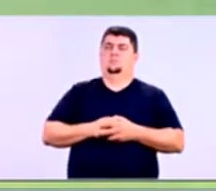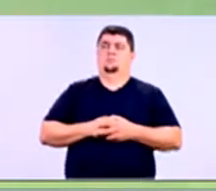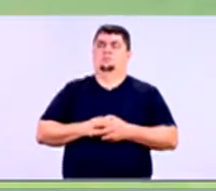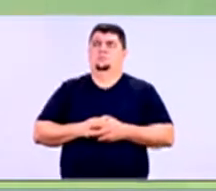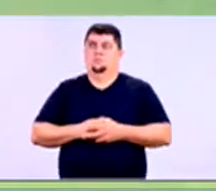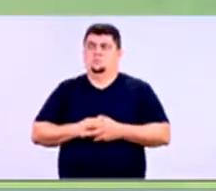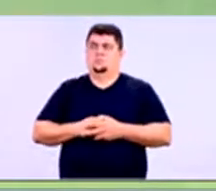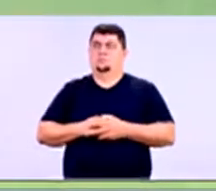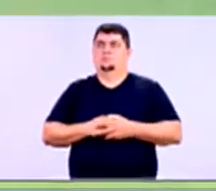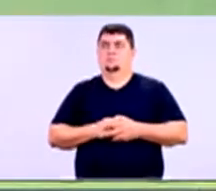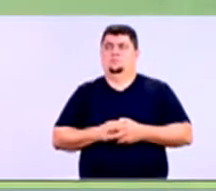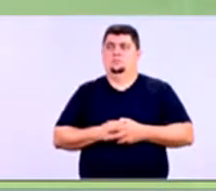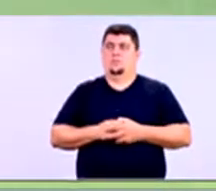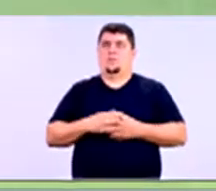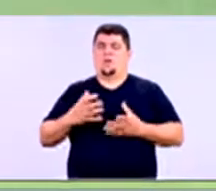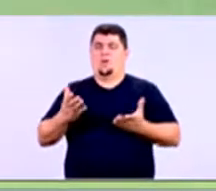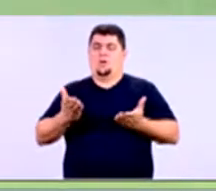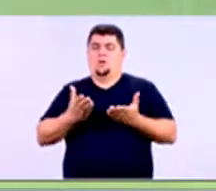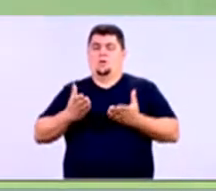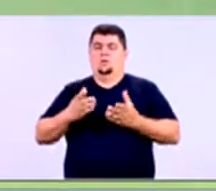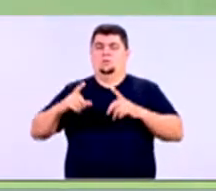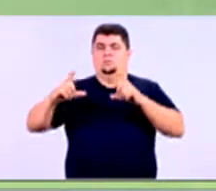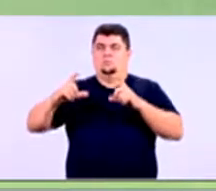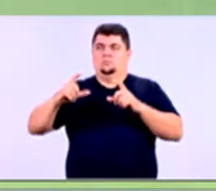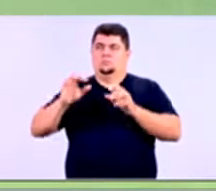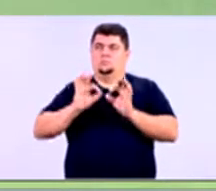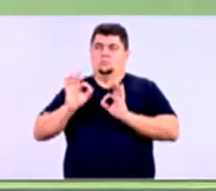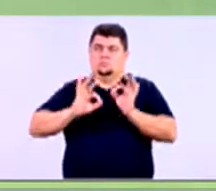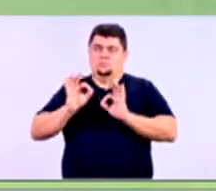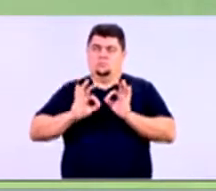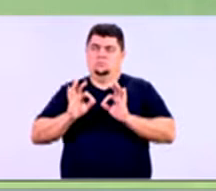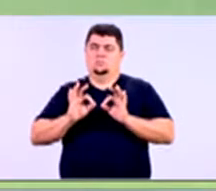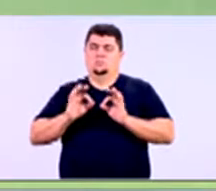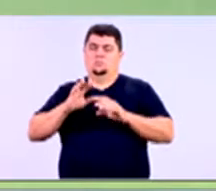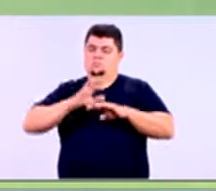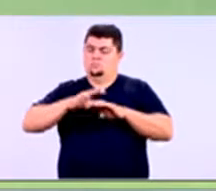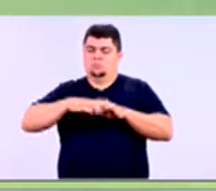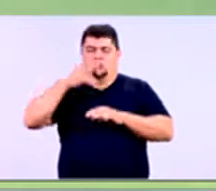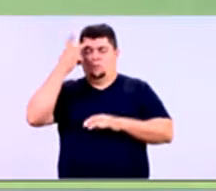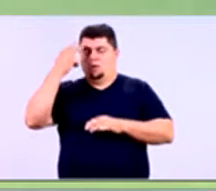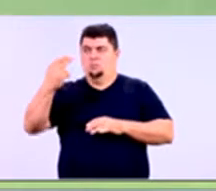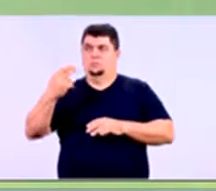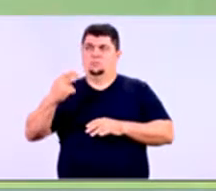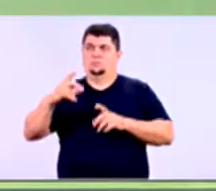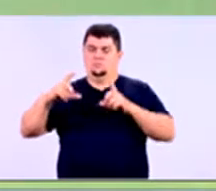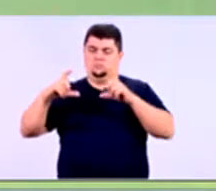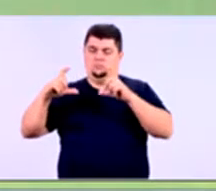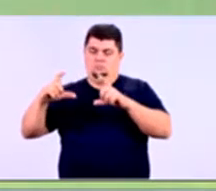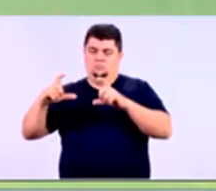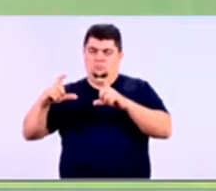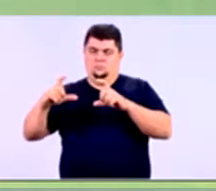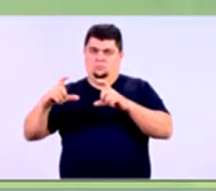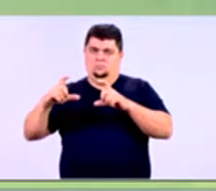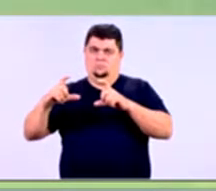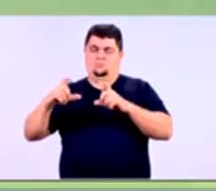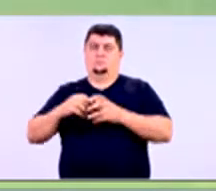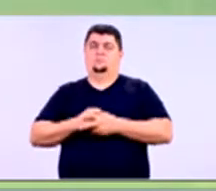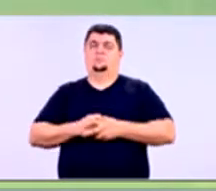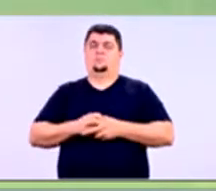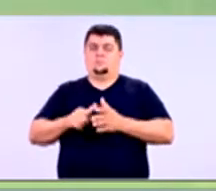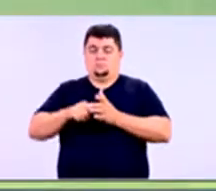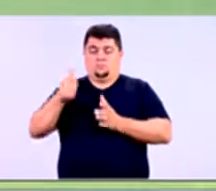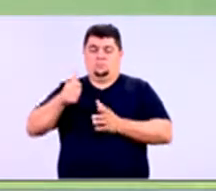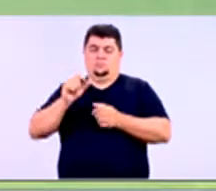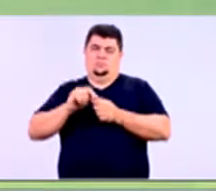Montei a expressão, agora sigo a ordem natural da matemática. O que eu resolvo primeiro está dentro do